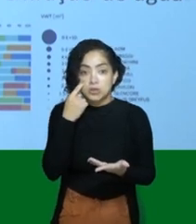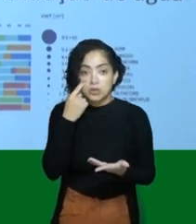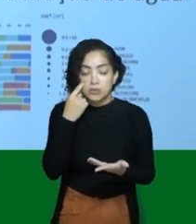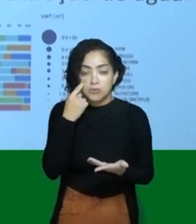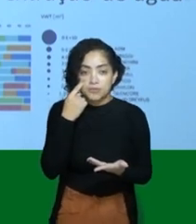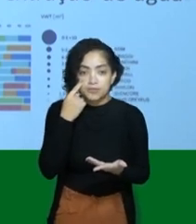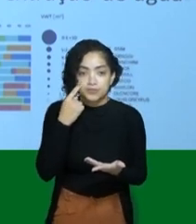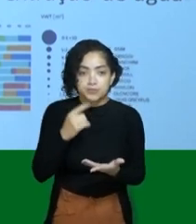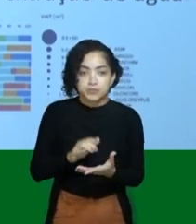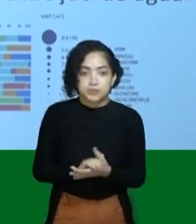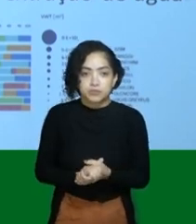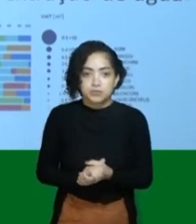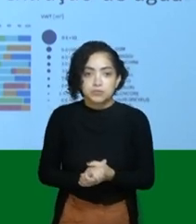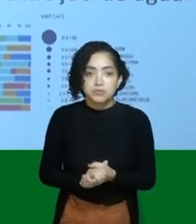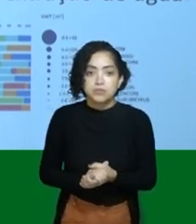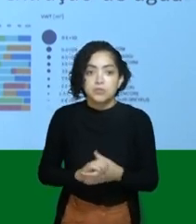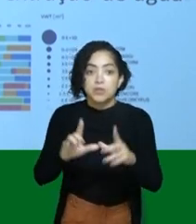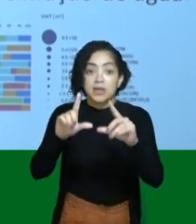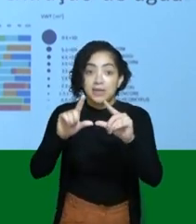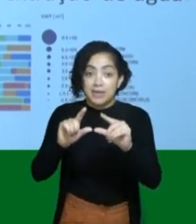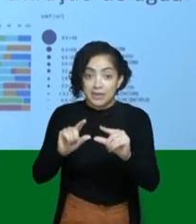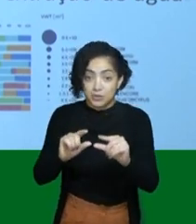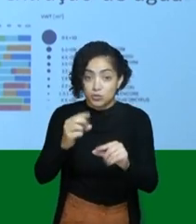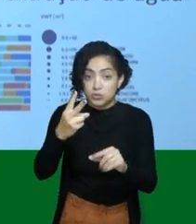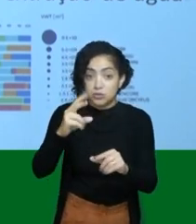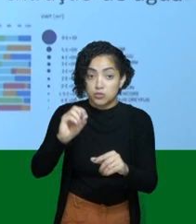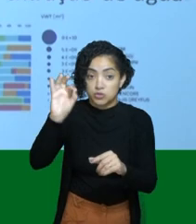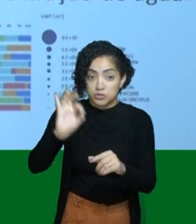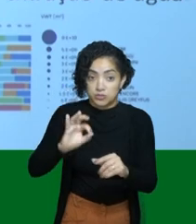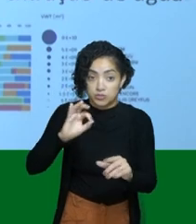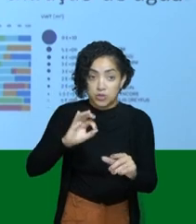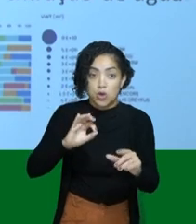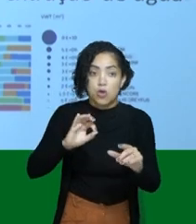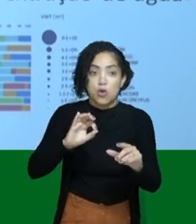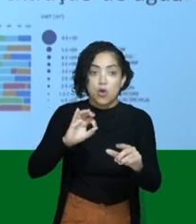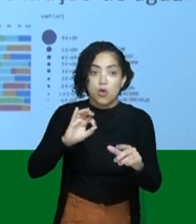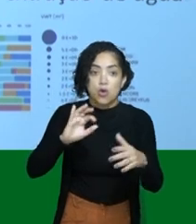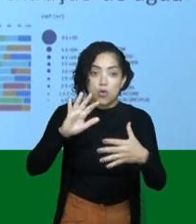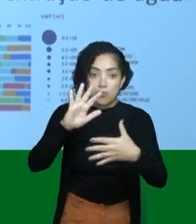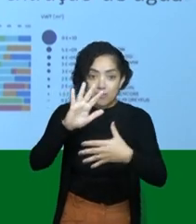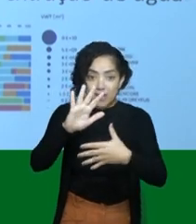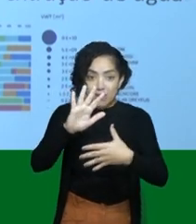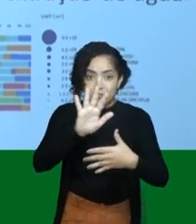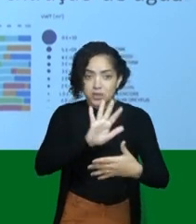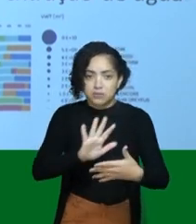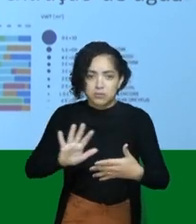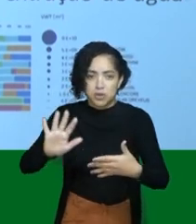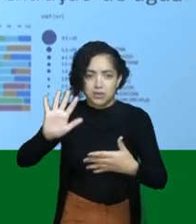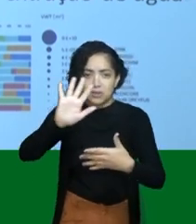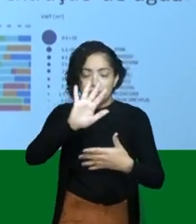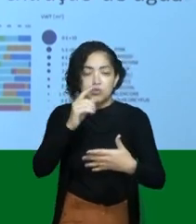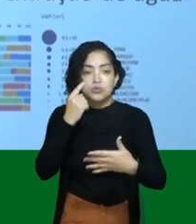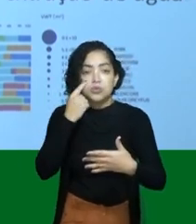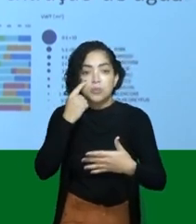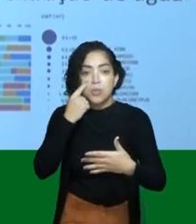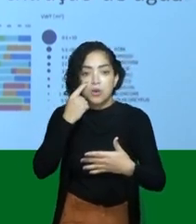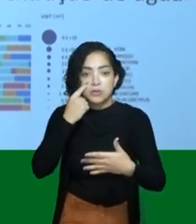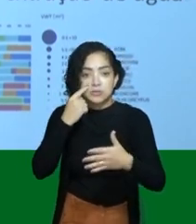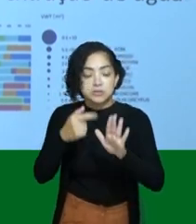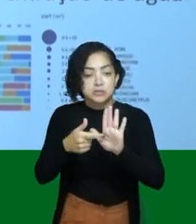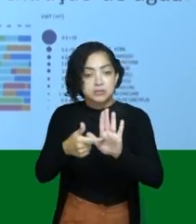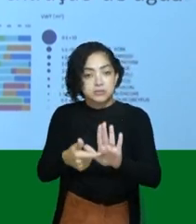Ó, até tinha posto, ó, redução de 20%. Olha o mapa mundial, onde tem a maior redução, e olha o que, que nós estamos fazendo.